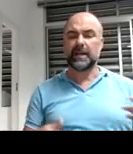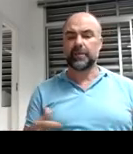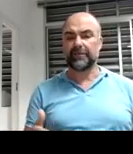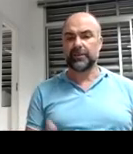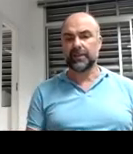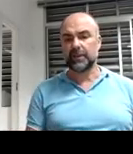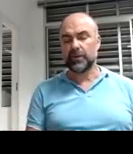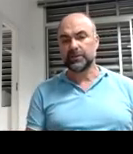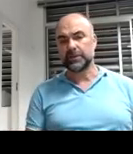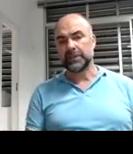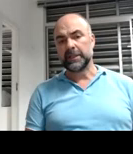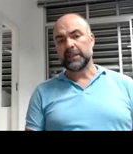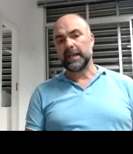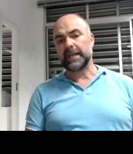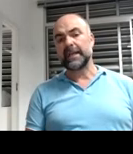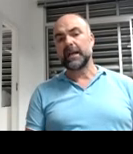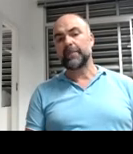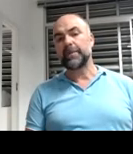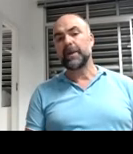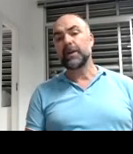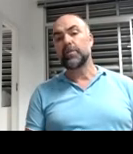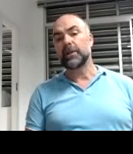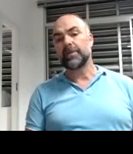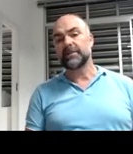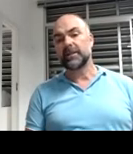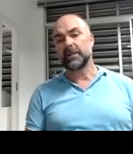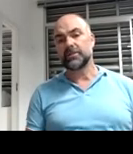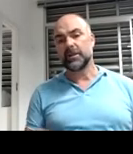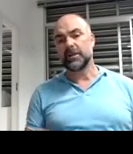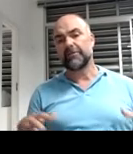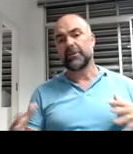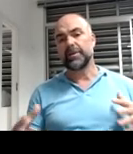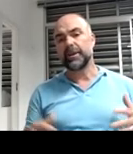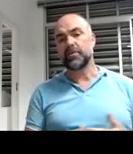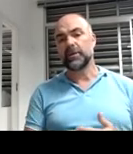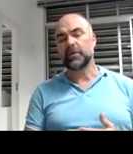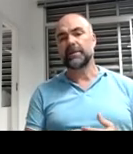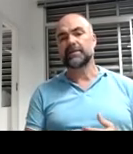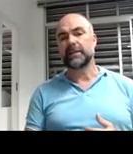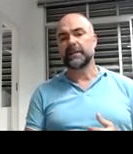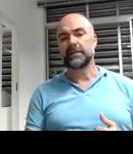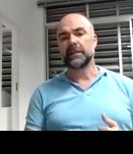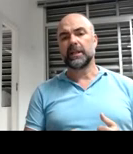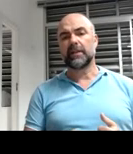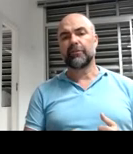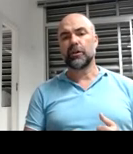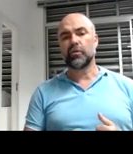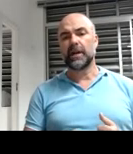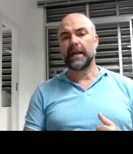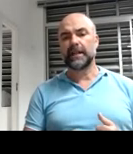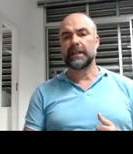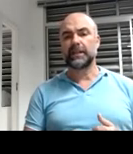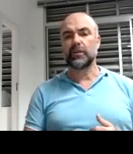do Estado, a Prefeitura, entre outros, né, cria a primeira incubadora brasileira. O CELTA foi a primeira incubadora brasileira, né, que